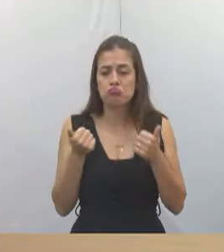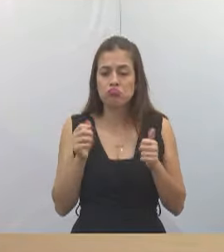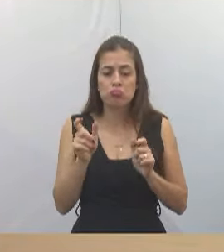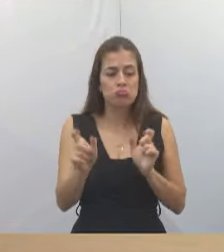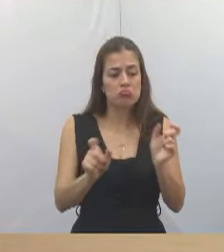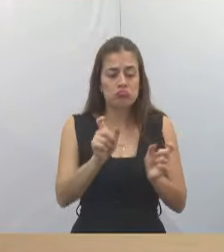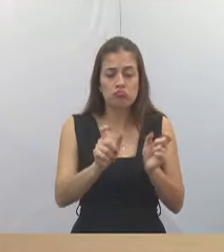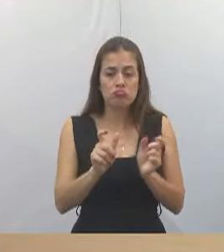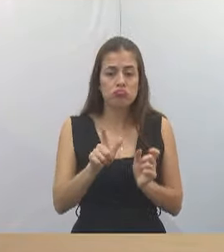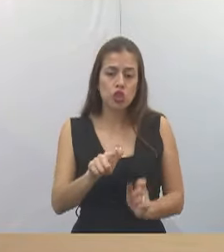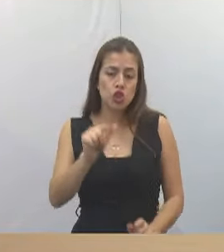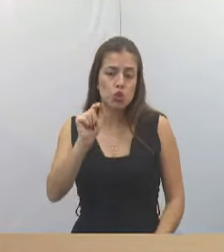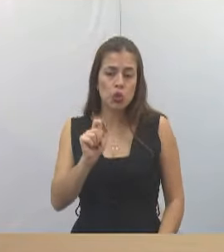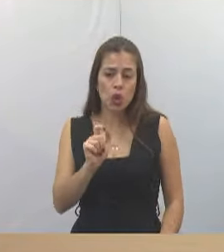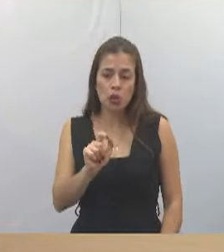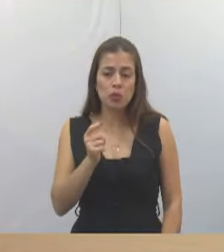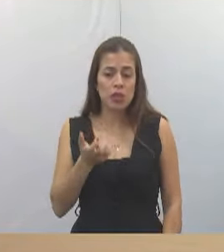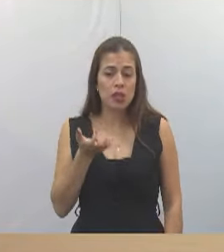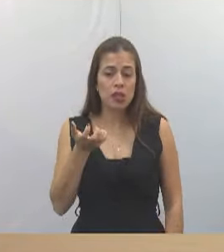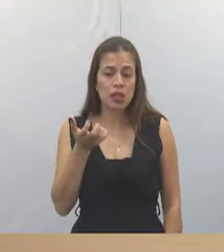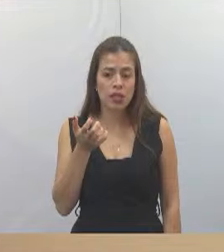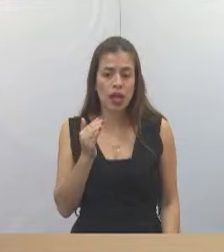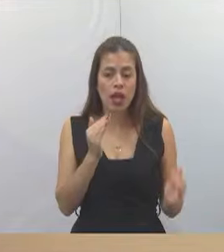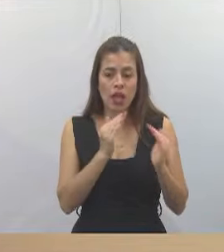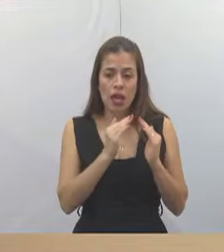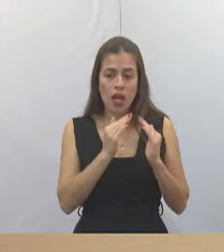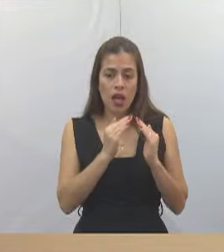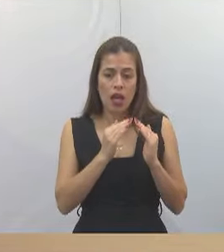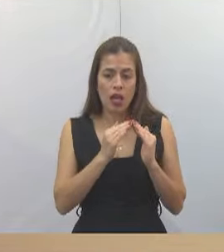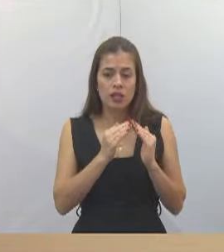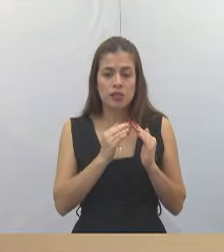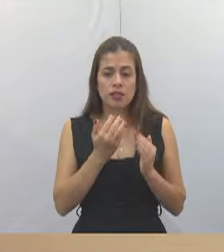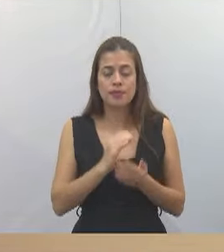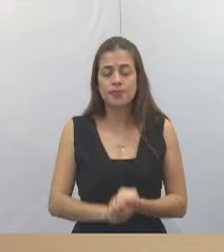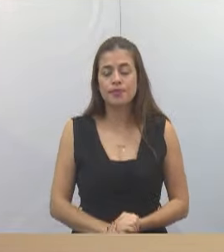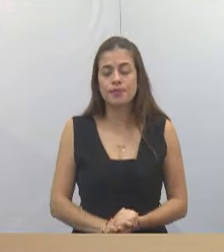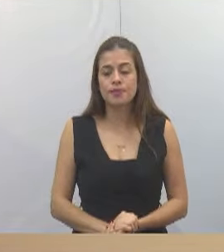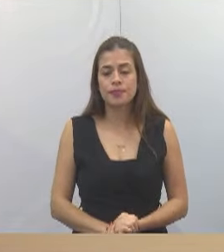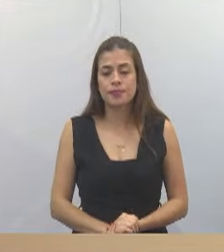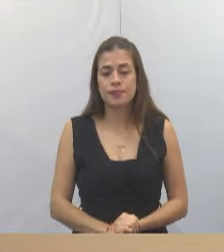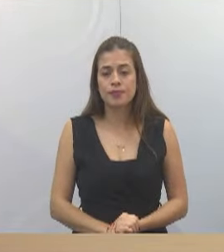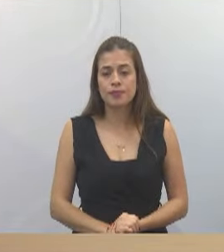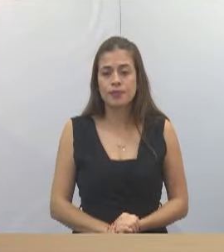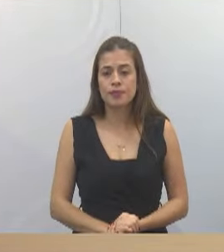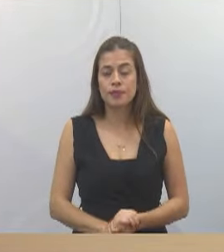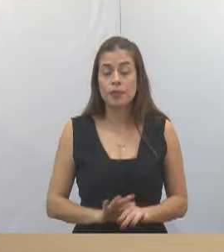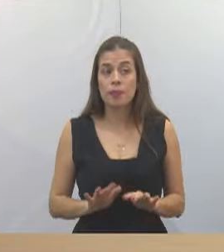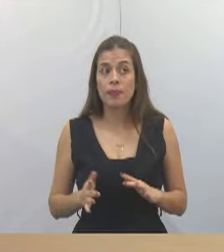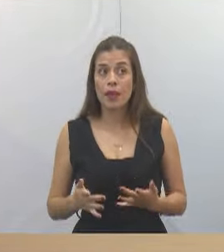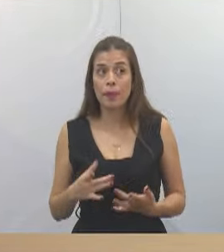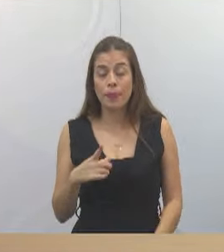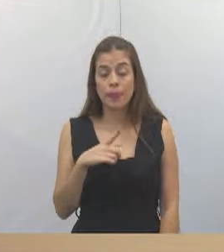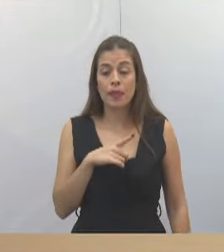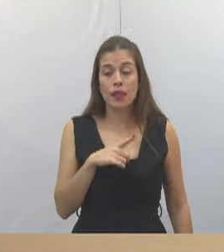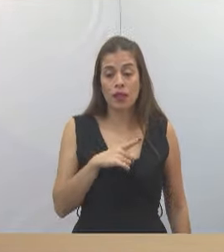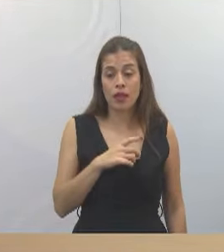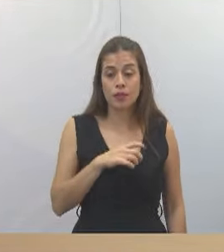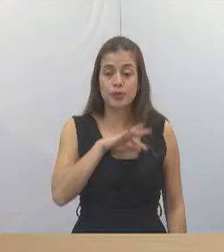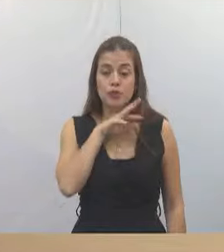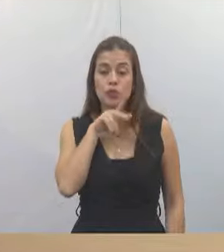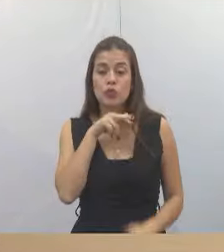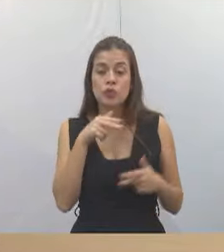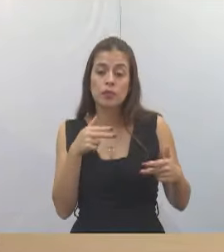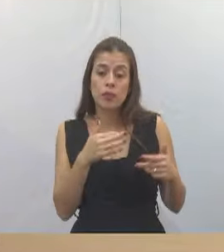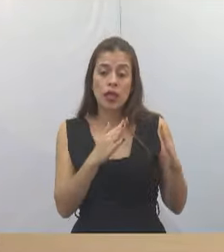Cada um escolhe o que vai ter em casa, né? Cada um escolhe o que vai ter em casa. E para a pessoa ter um animal